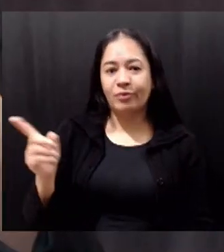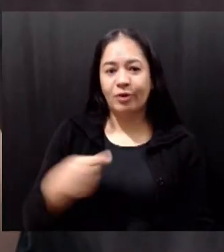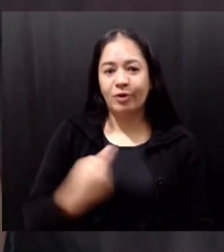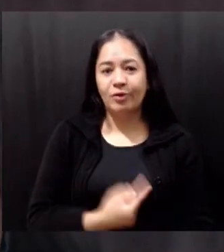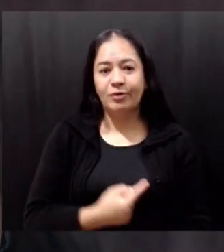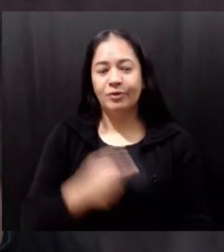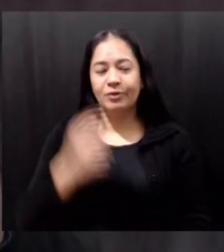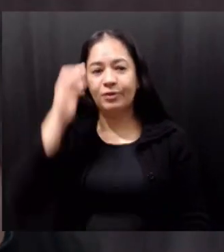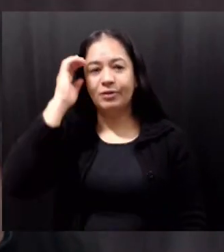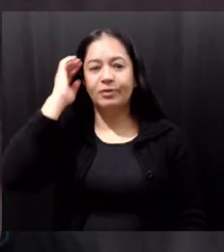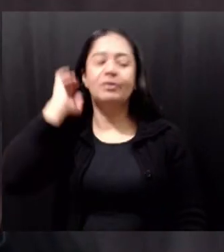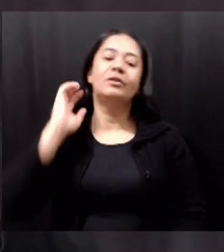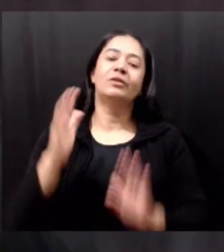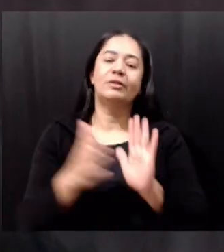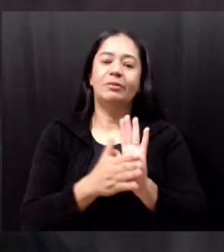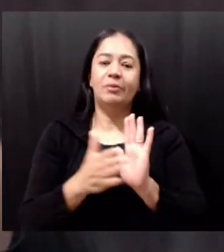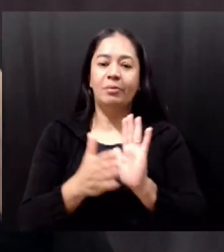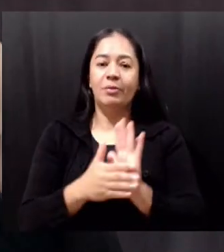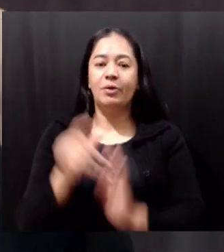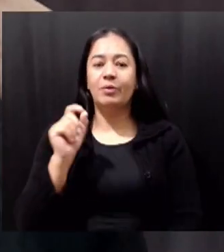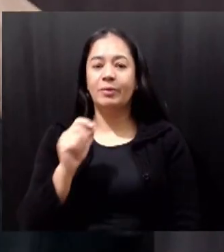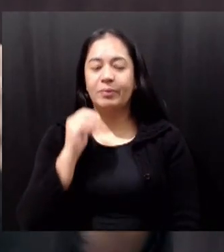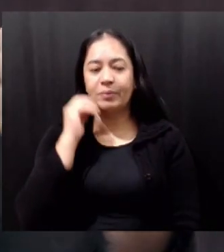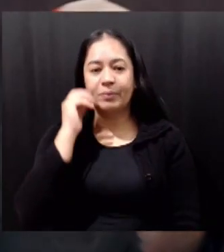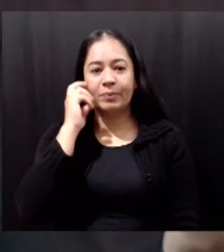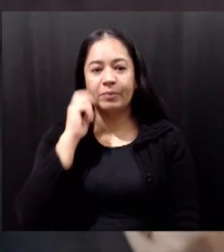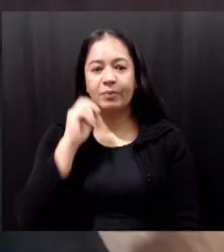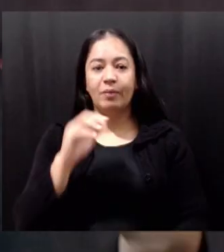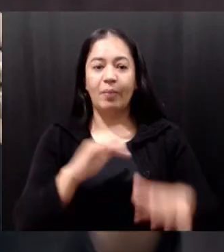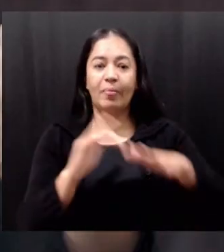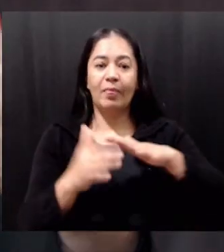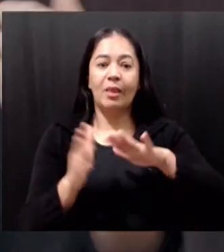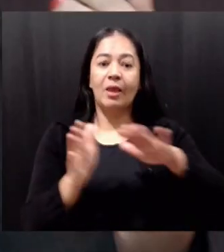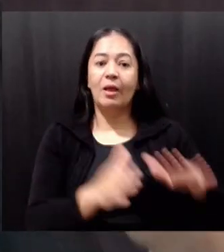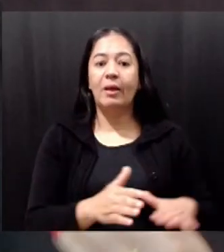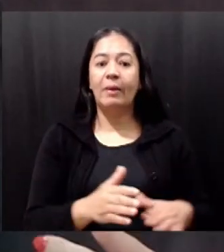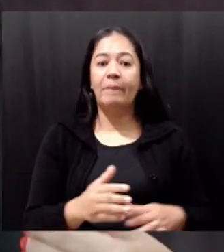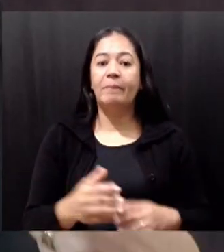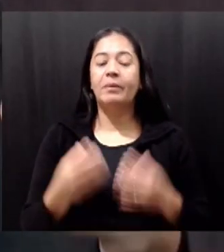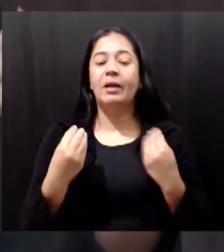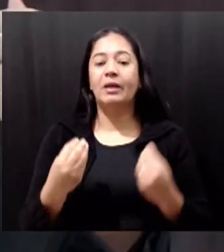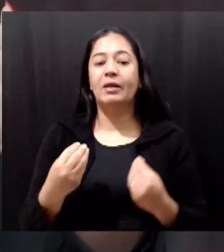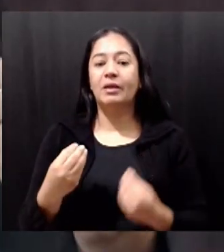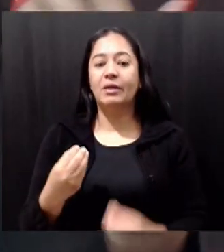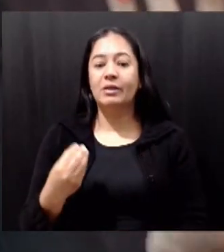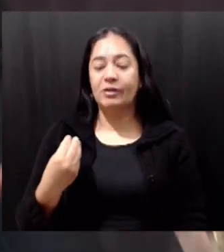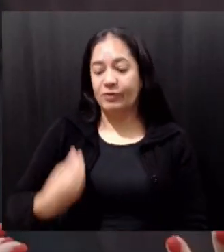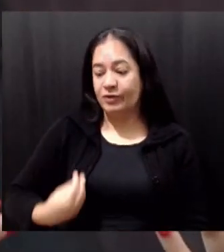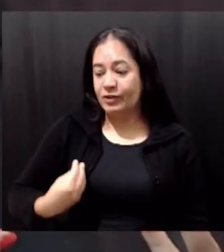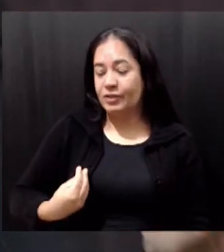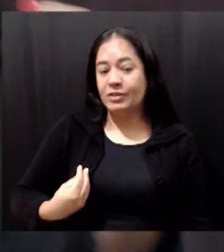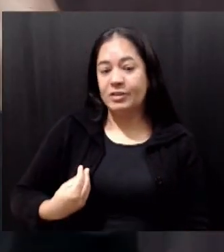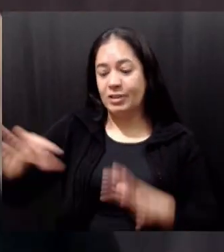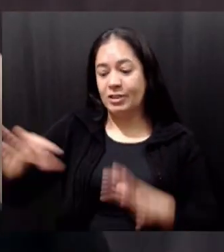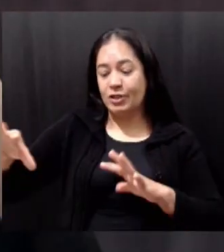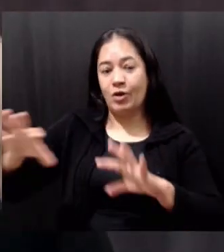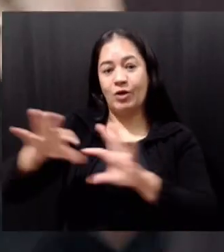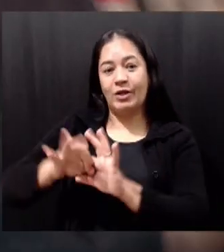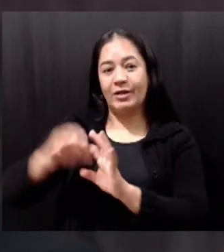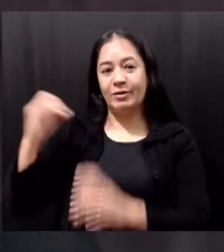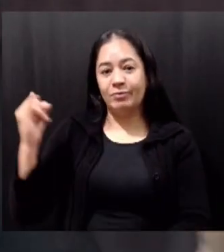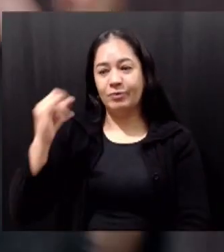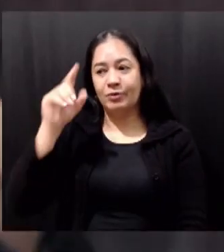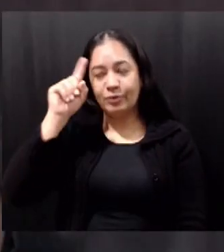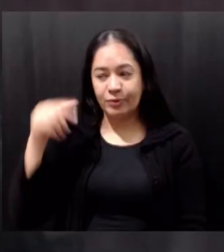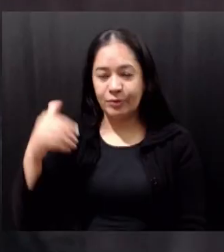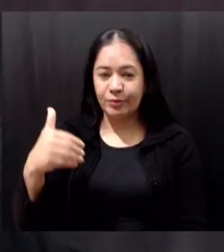aqui do programa, é de desconexão para reconectar-se com o que é importante no dia a dia. Uhum.